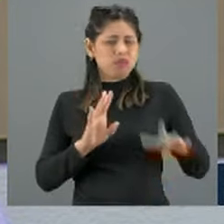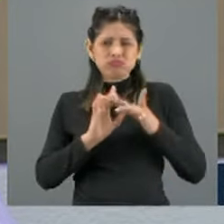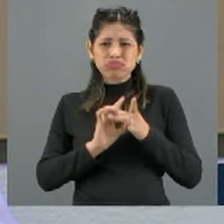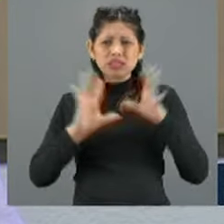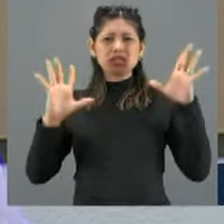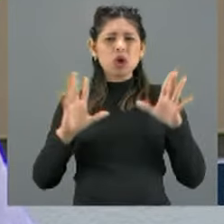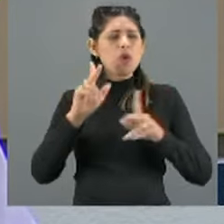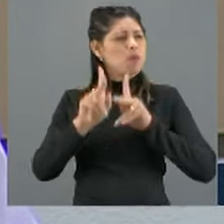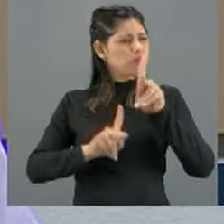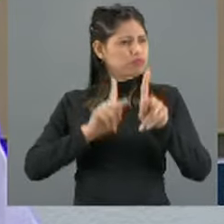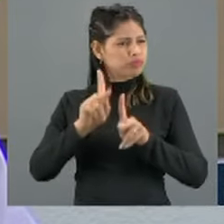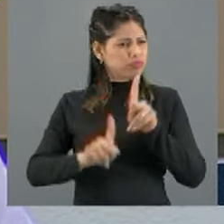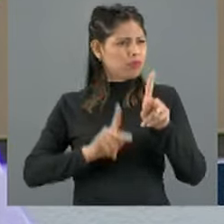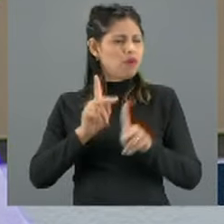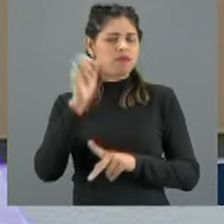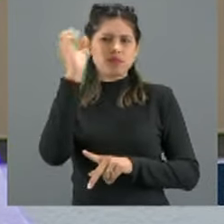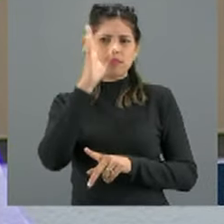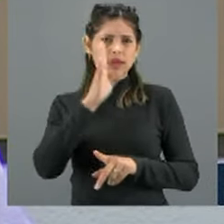do Brasil.